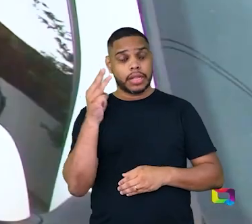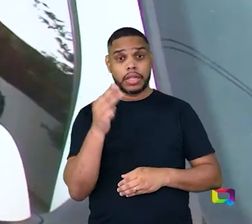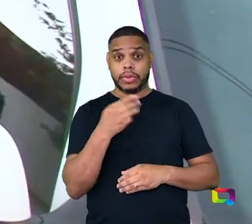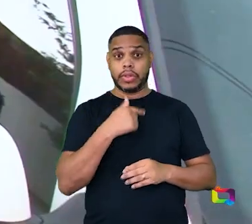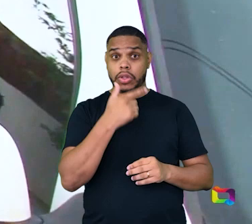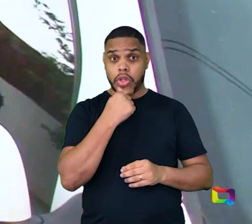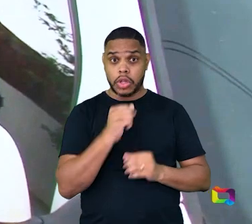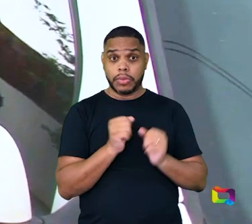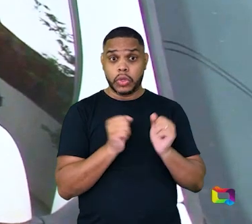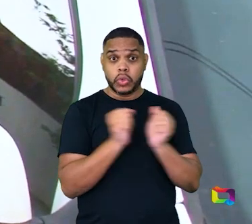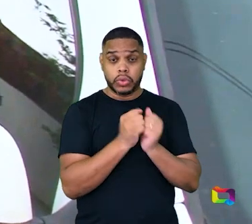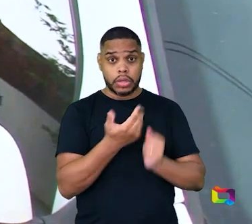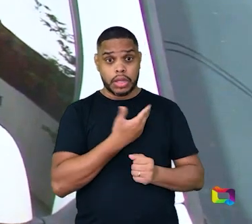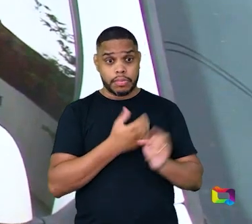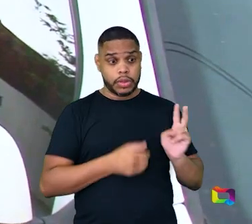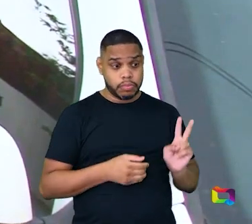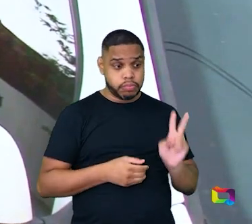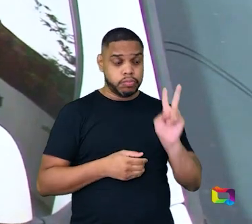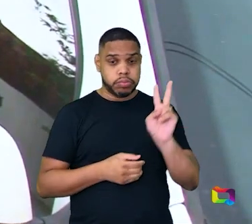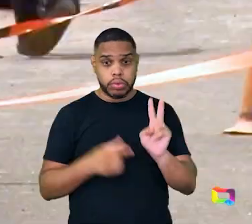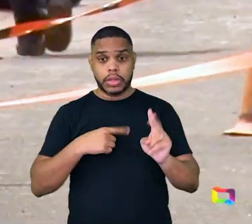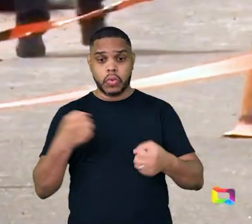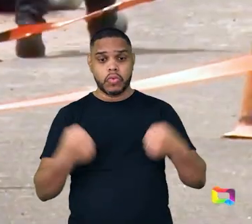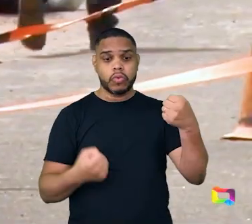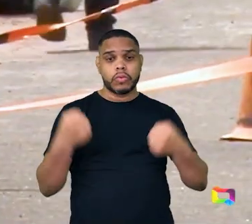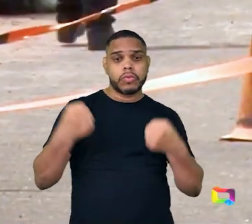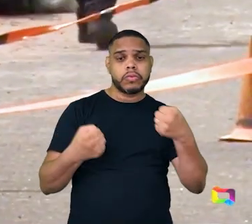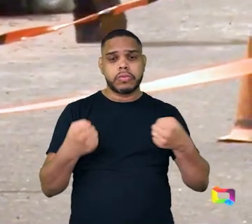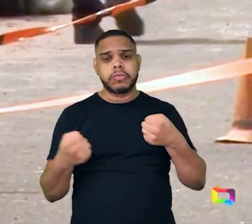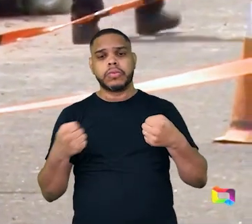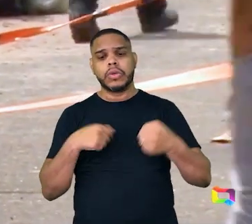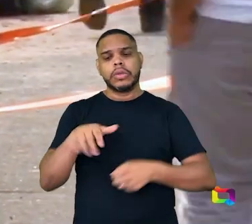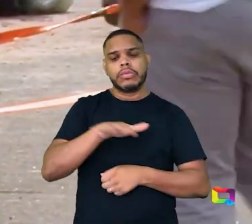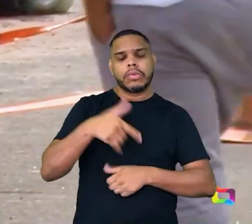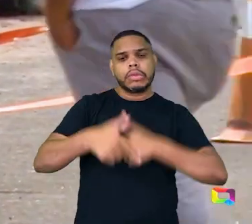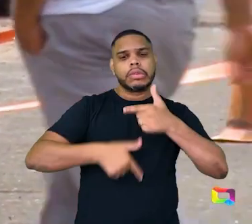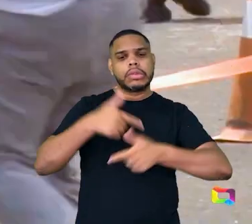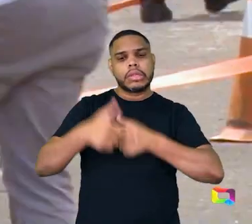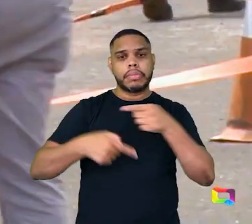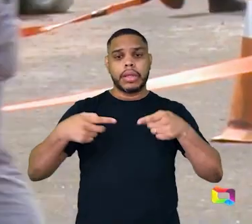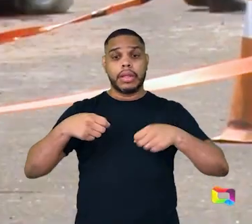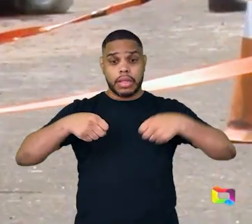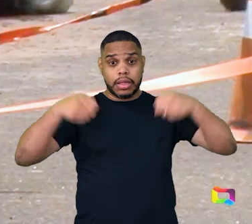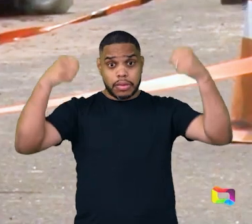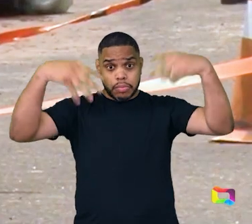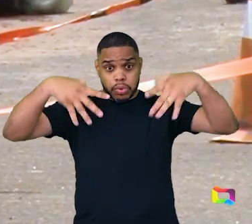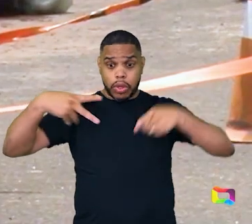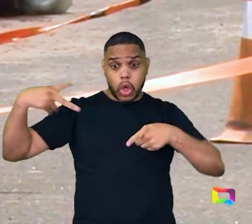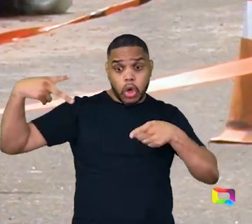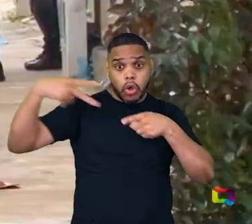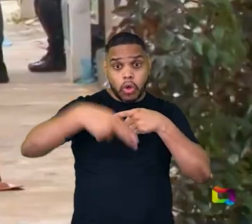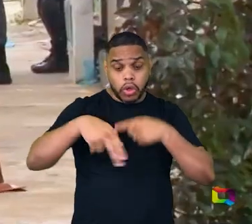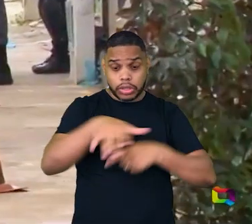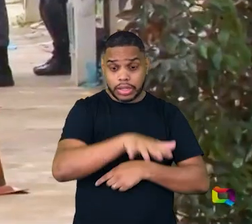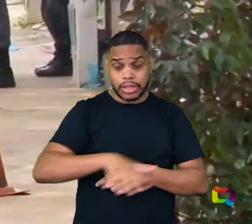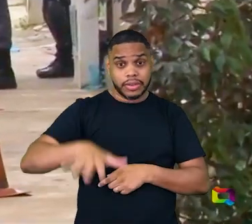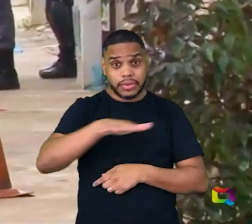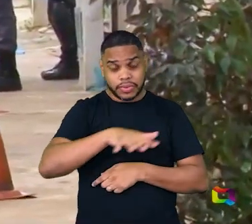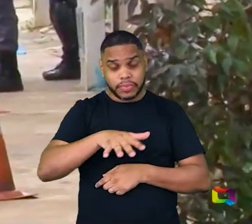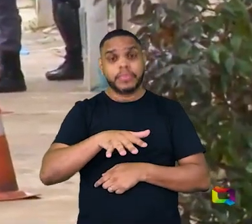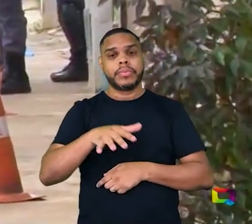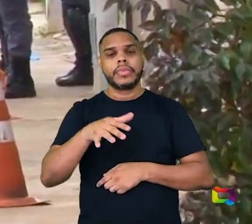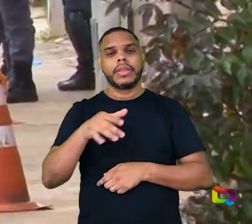um colega de trabalho usaram o carro funcional para fazer um serviço de corte de energia elétrica na